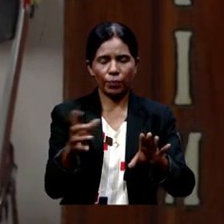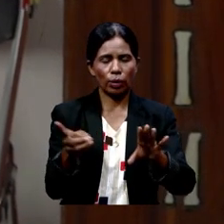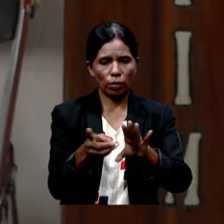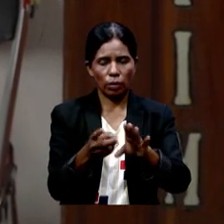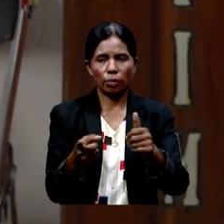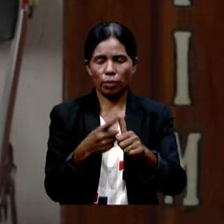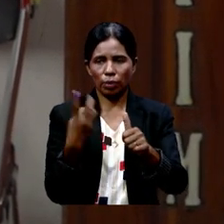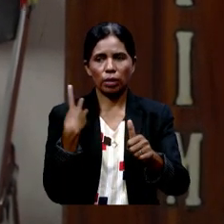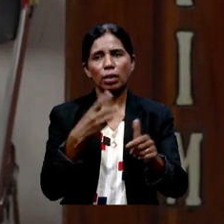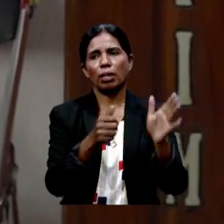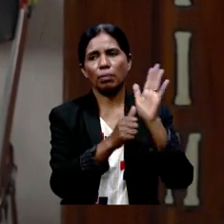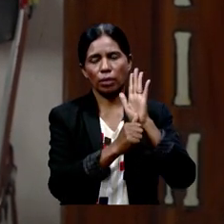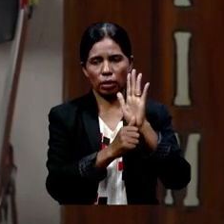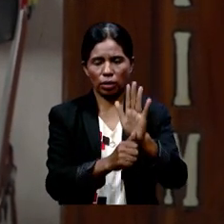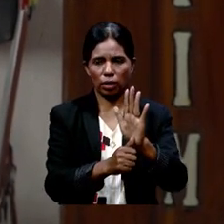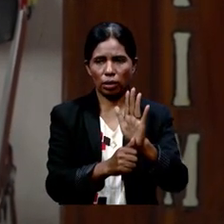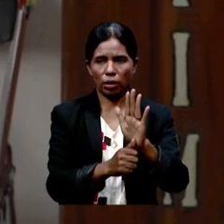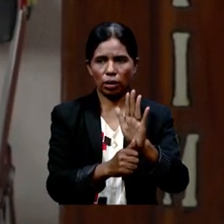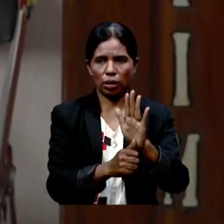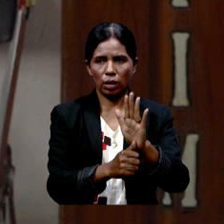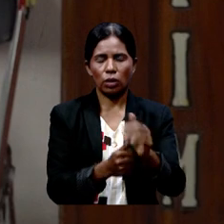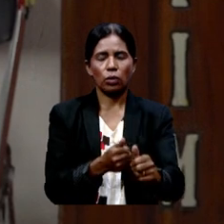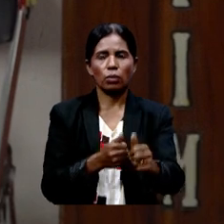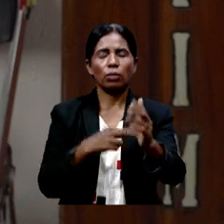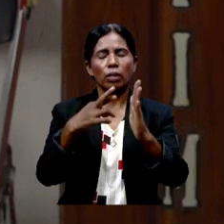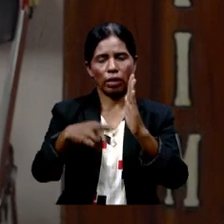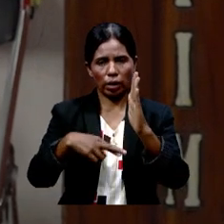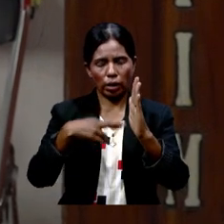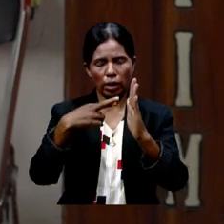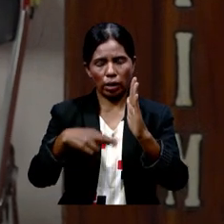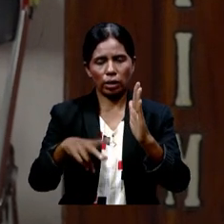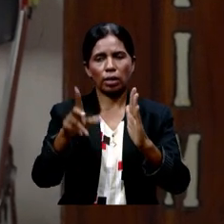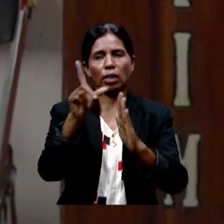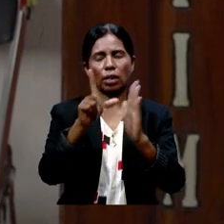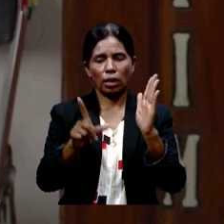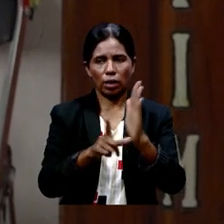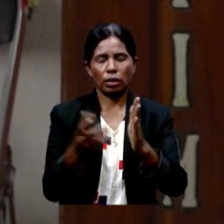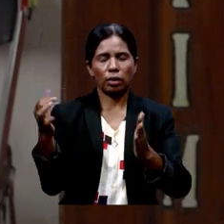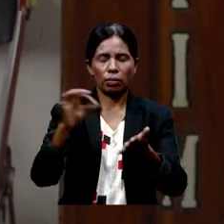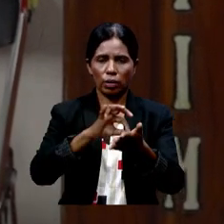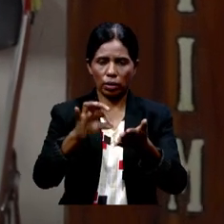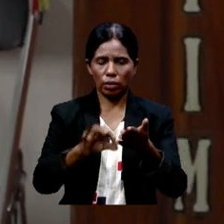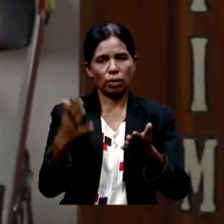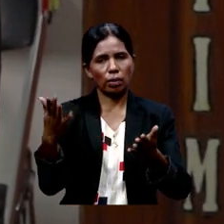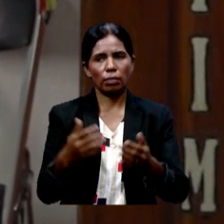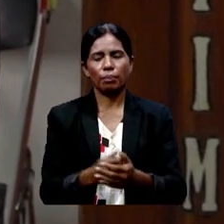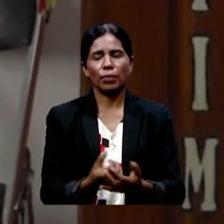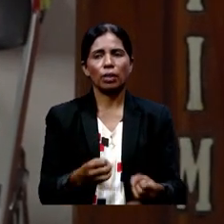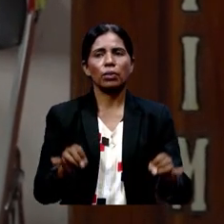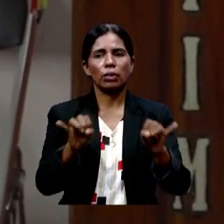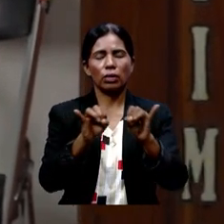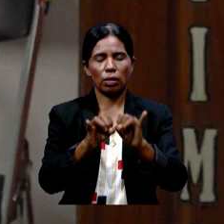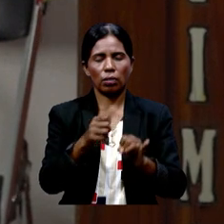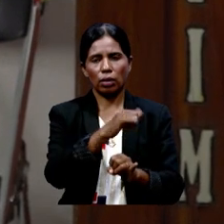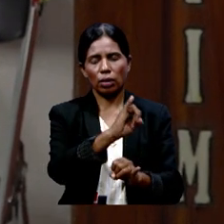mesma guia, está a apresenta, né? Uma preenche requisito legal, então será pela registração do inquérito. Então, instituição erida com